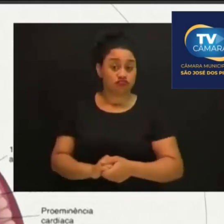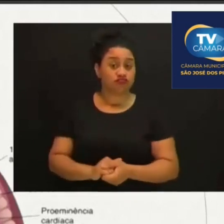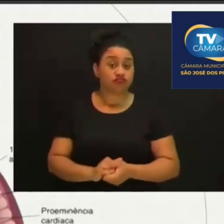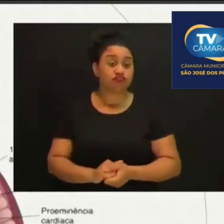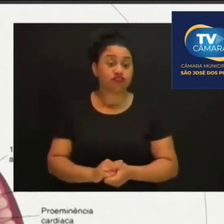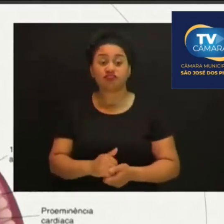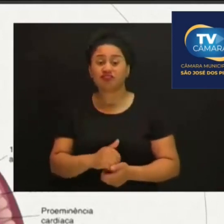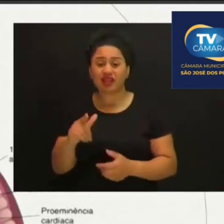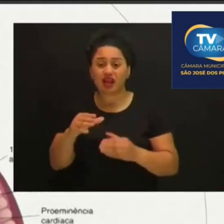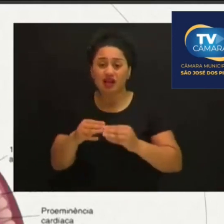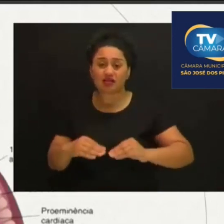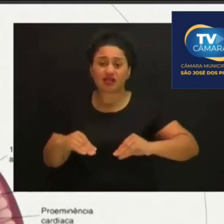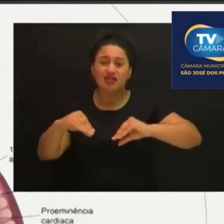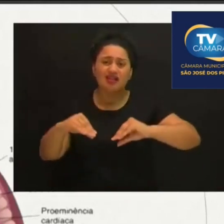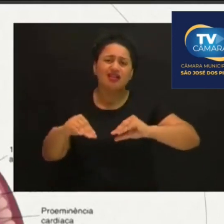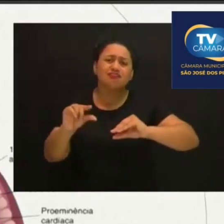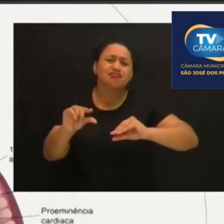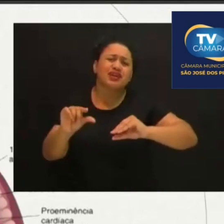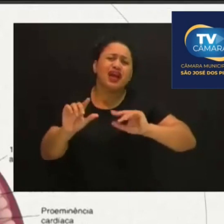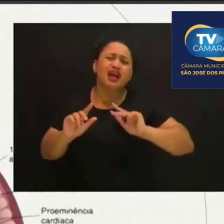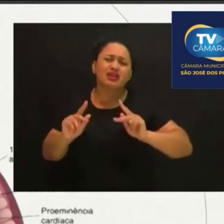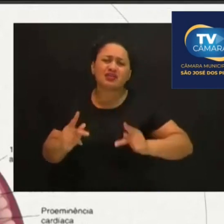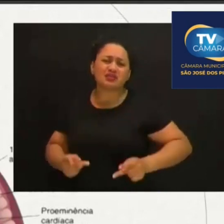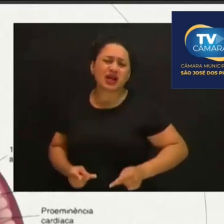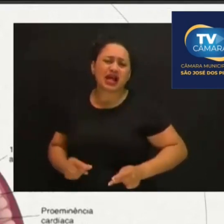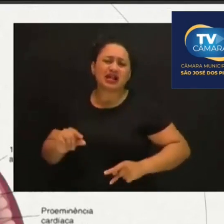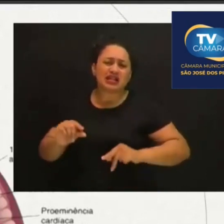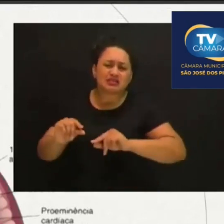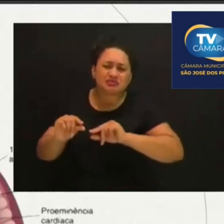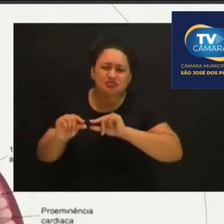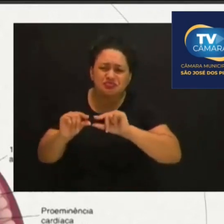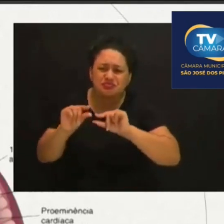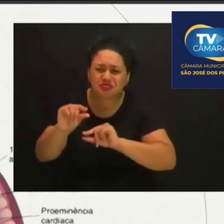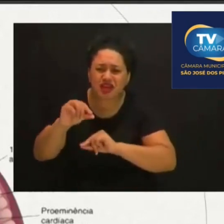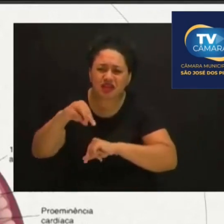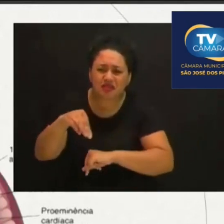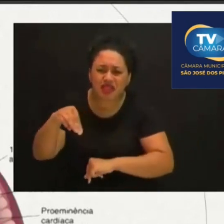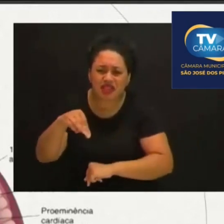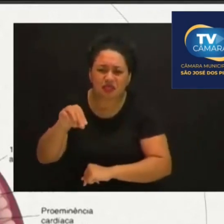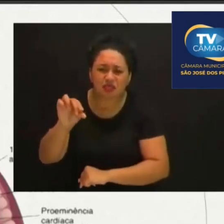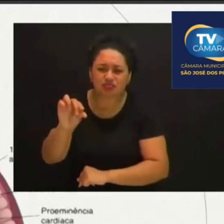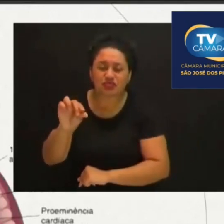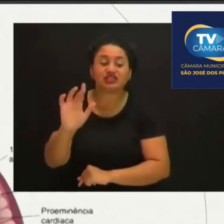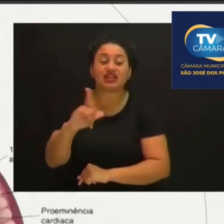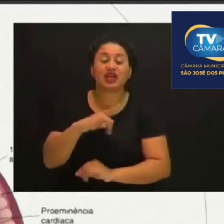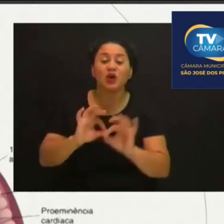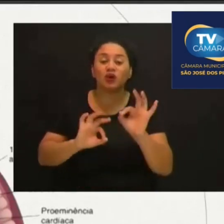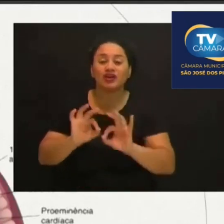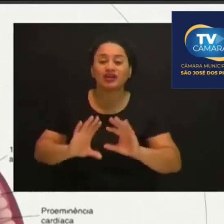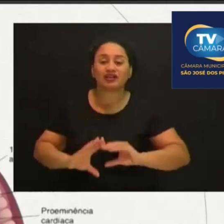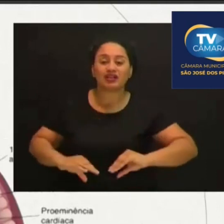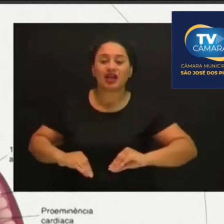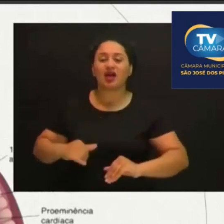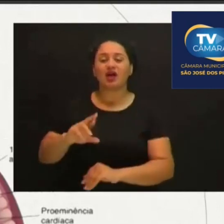Este pequeno ser humano, que tem pequenos milímetros, já tem organização renal. Esse rim ainda